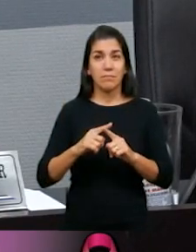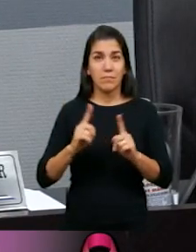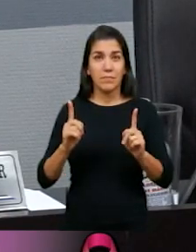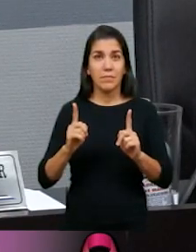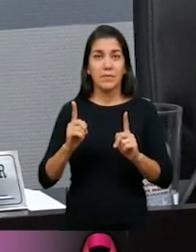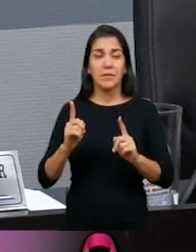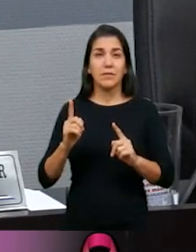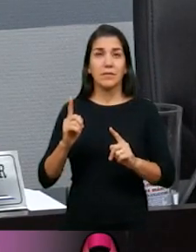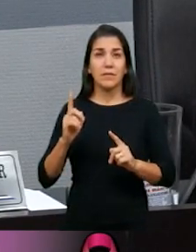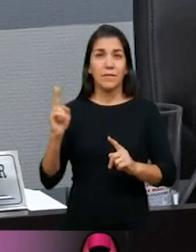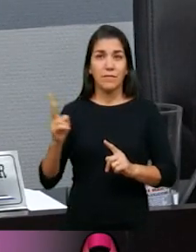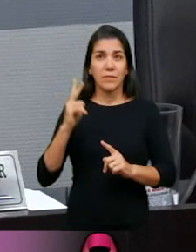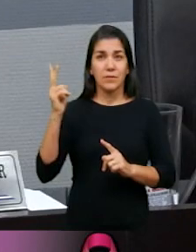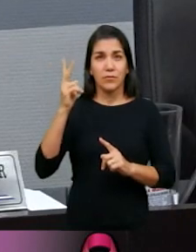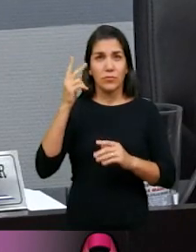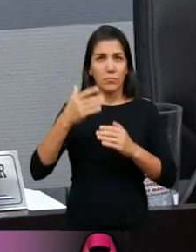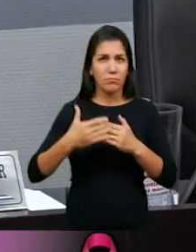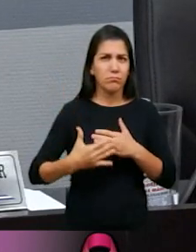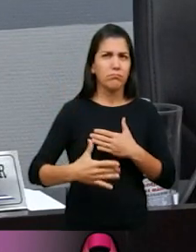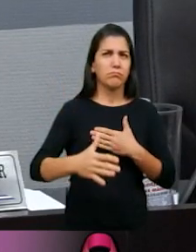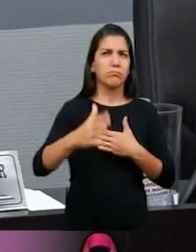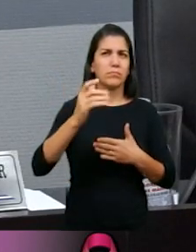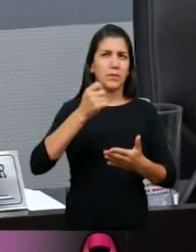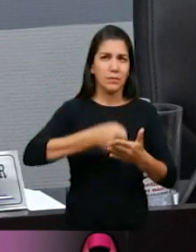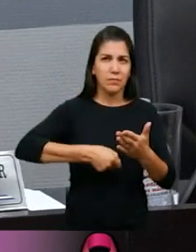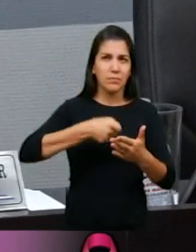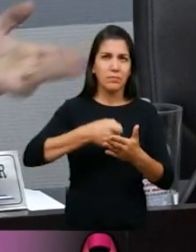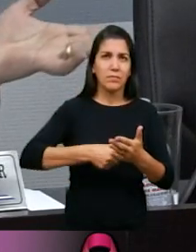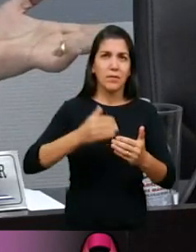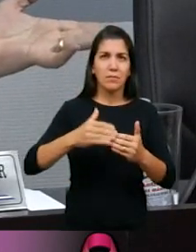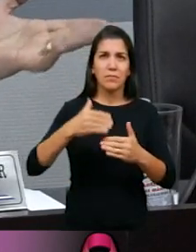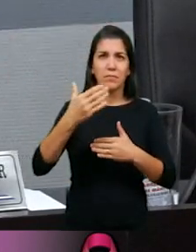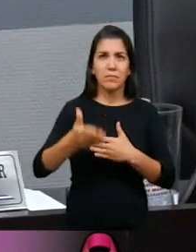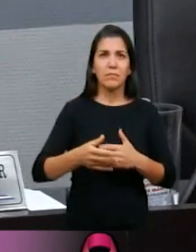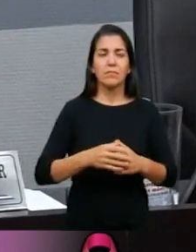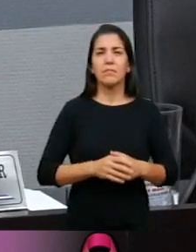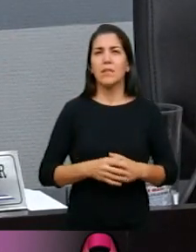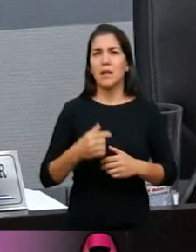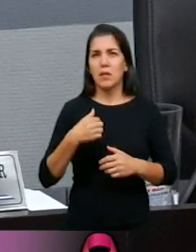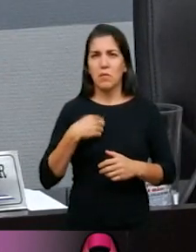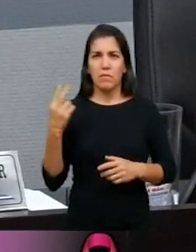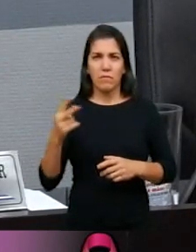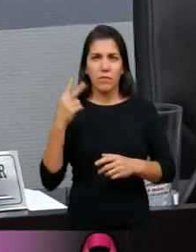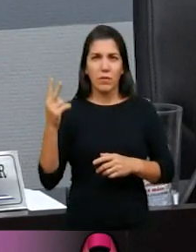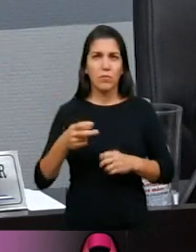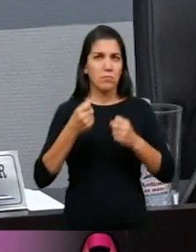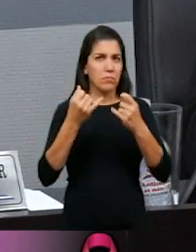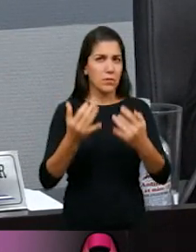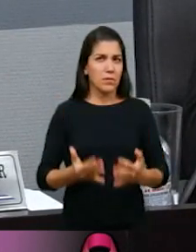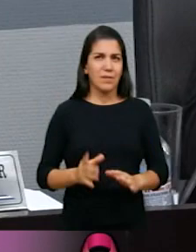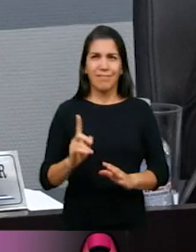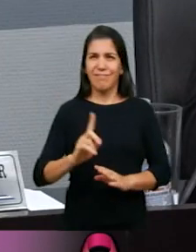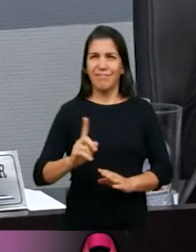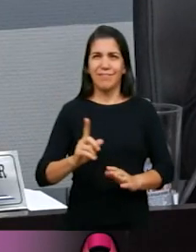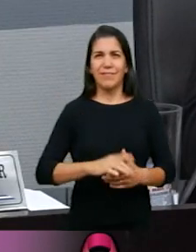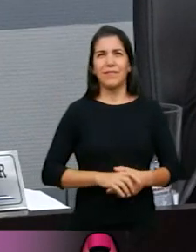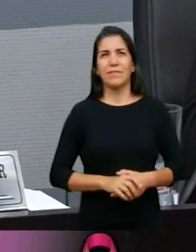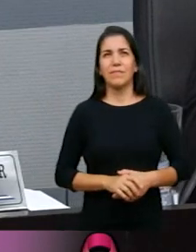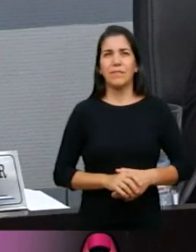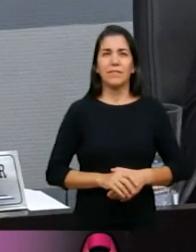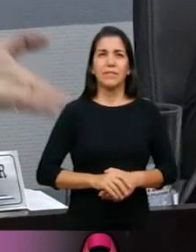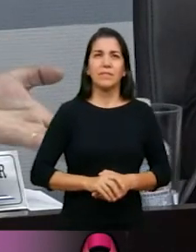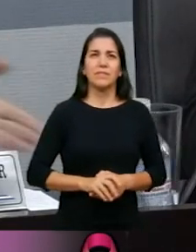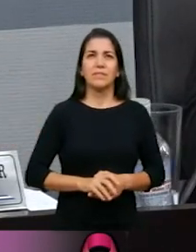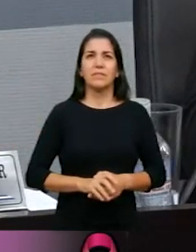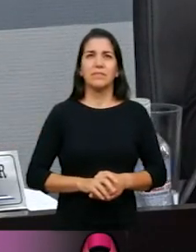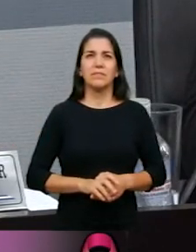vencedores, eles vão continuar sempre na frente. Então, eu não falei nada de valor. O senhor também tem que tomar cuidado, que você pega a palavra nossa